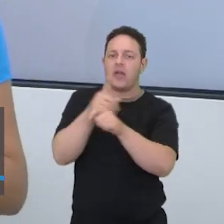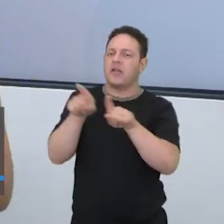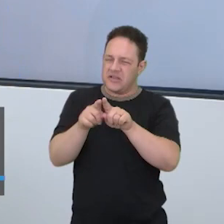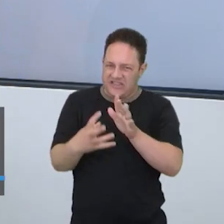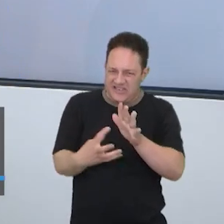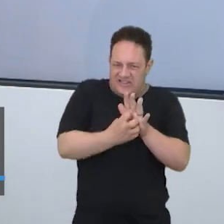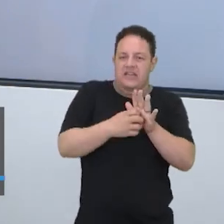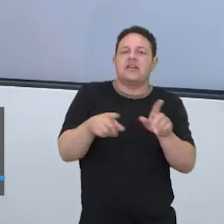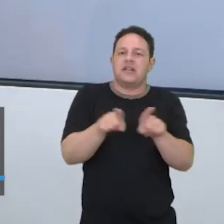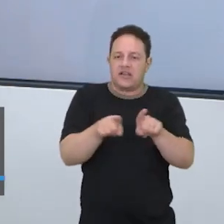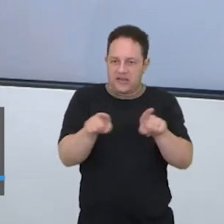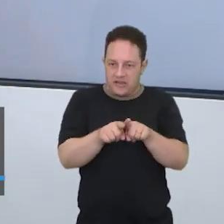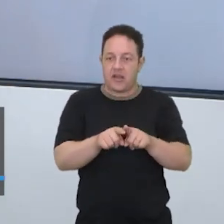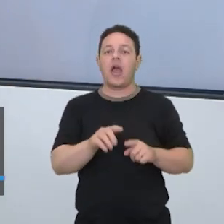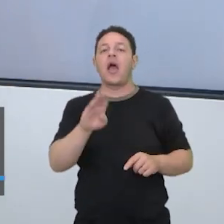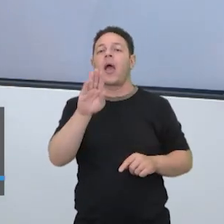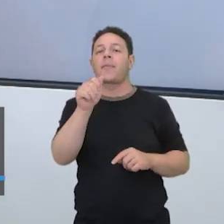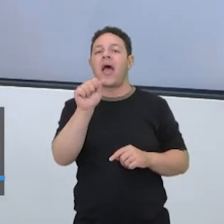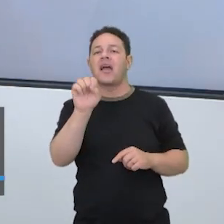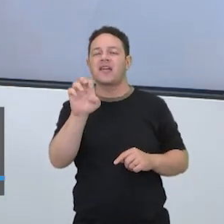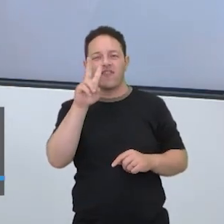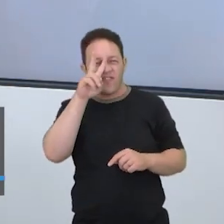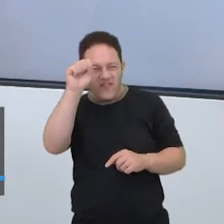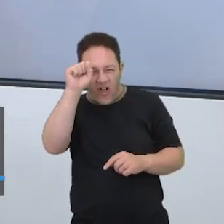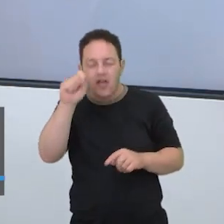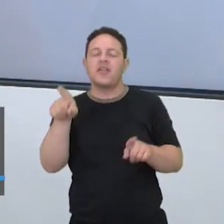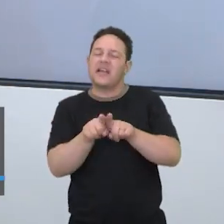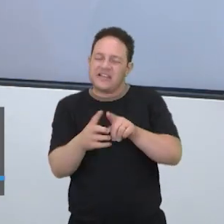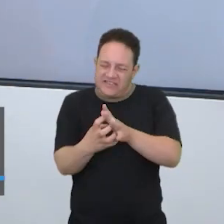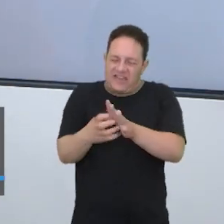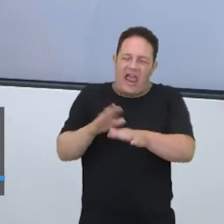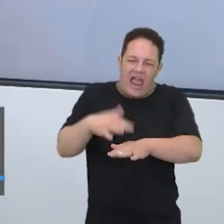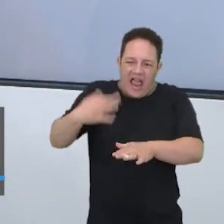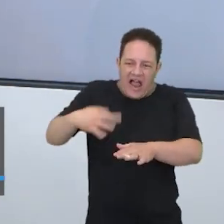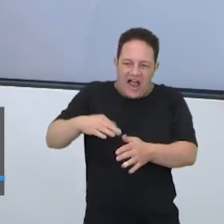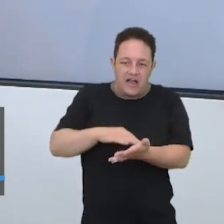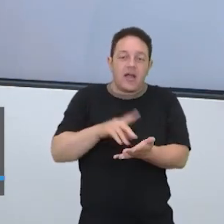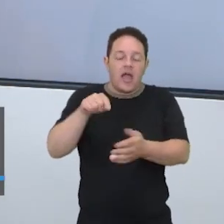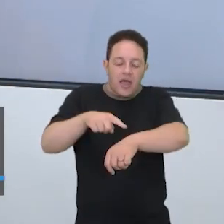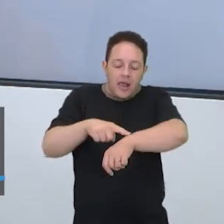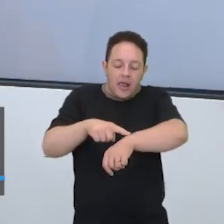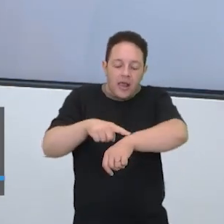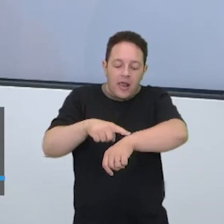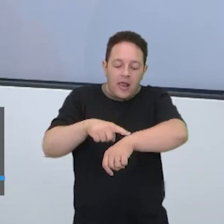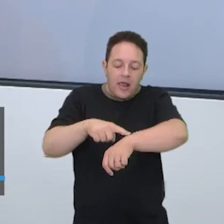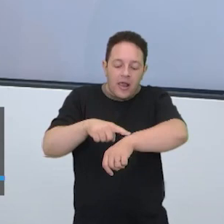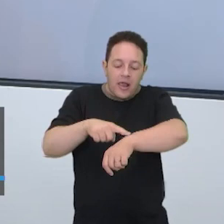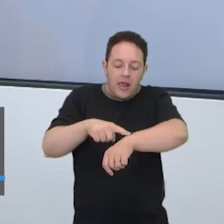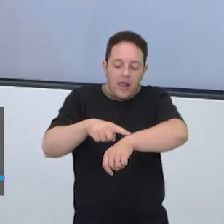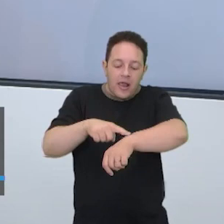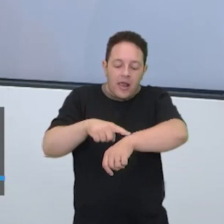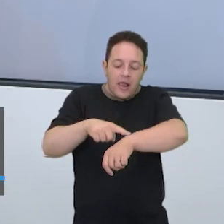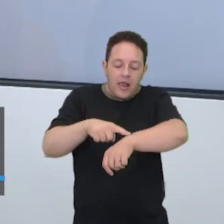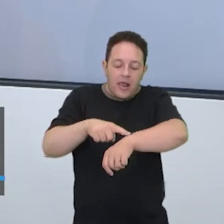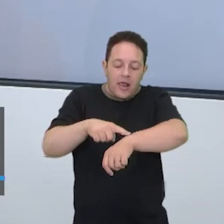queima, tá certo? Mas essa queima é uma queima justamente que vai reagir com a sua pele dando,